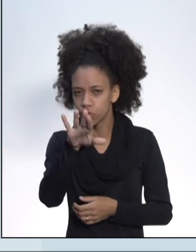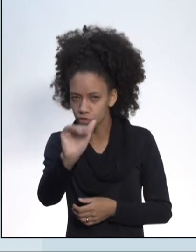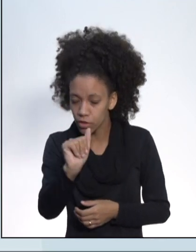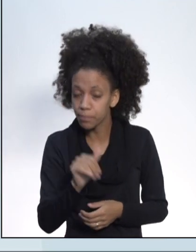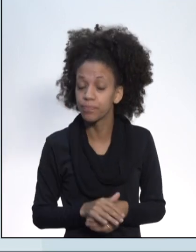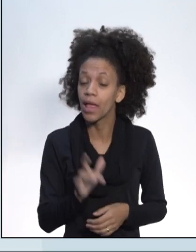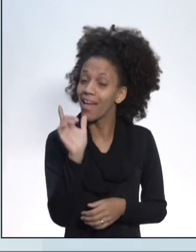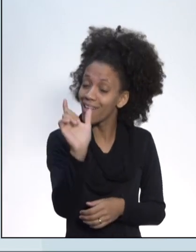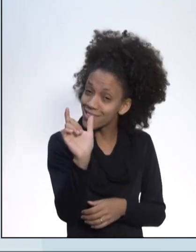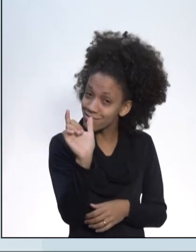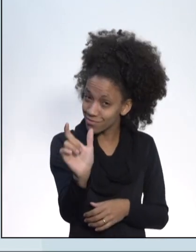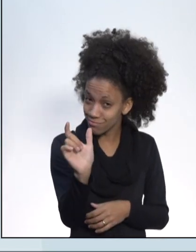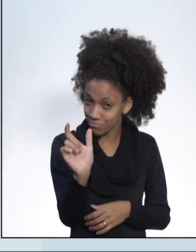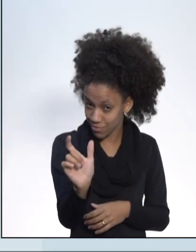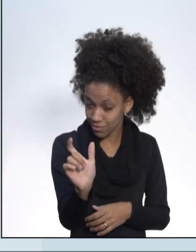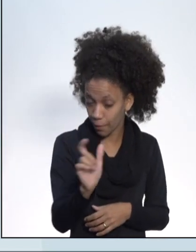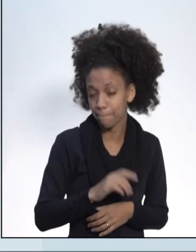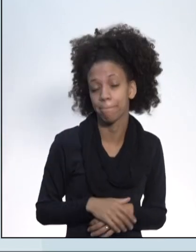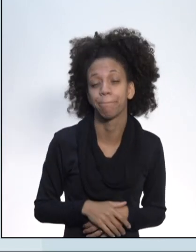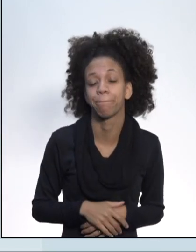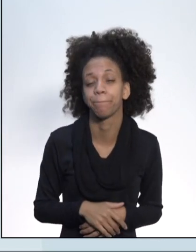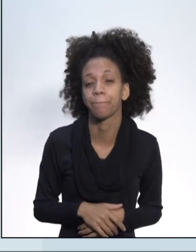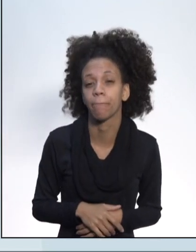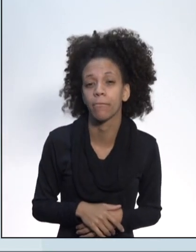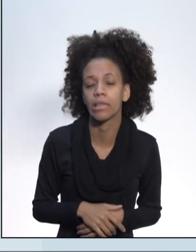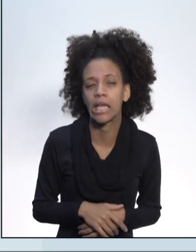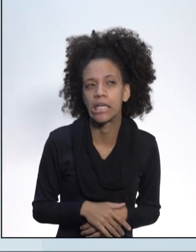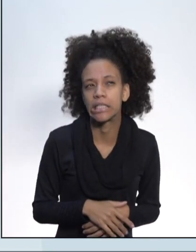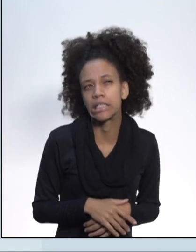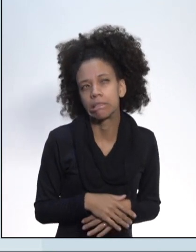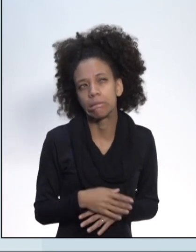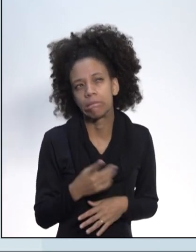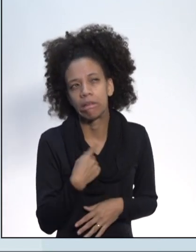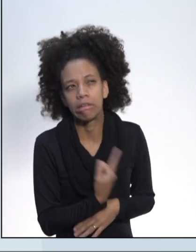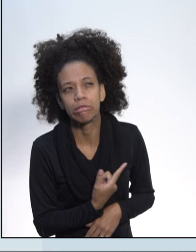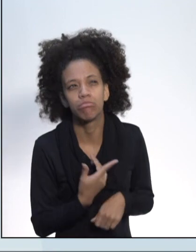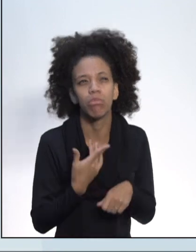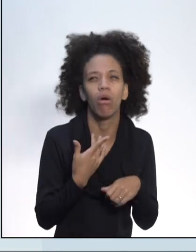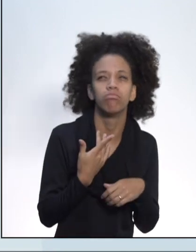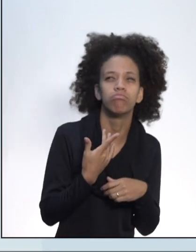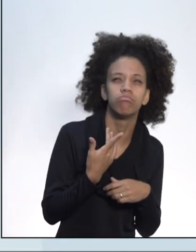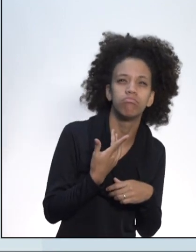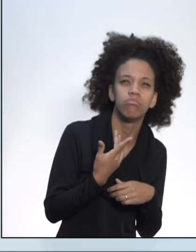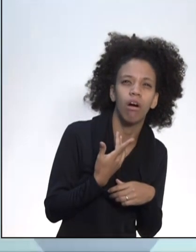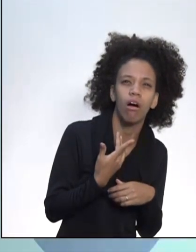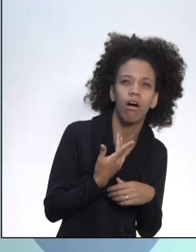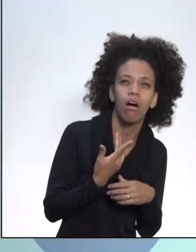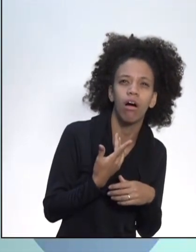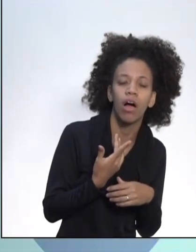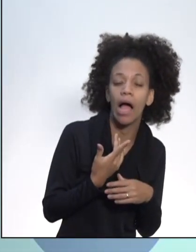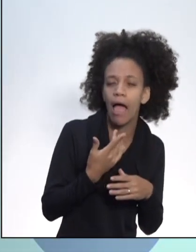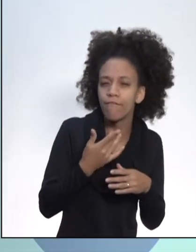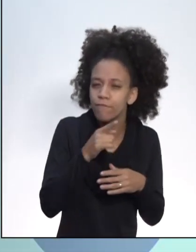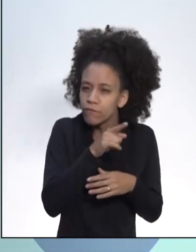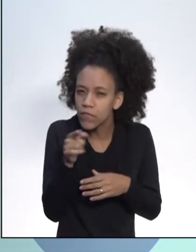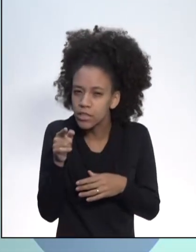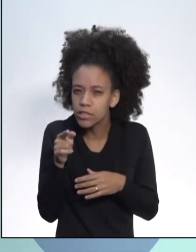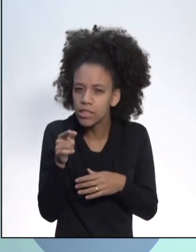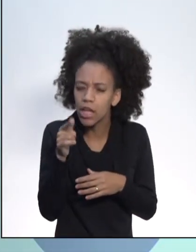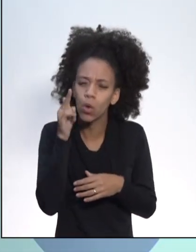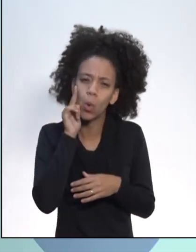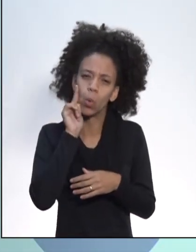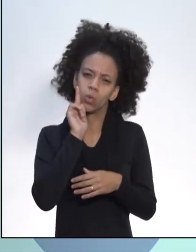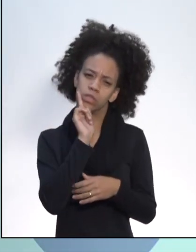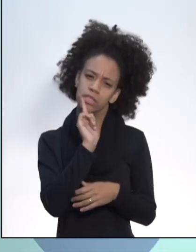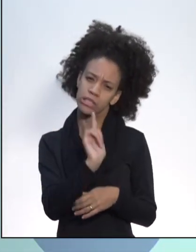palavra empatia, ou a competência empatia, a gente fala que é você conseguir um mínimo